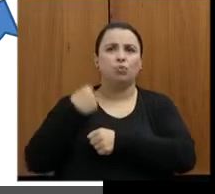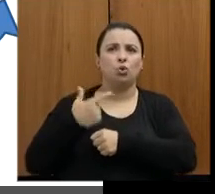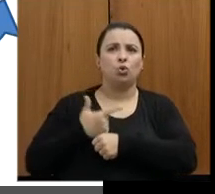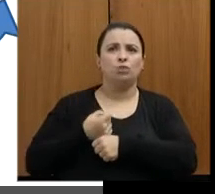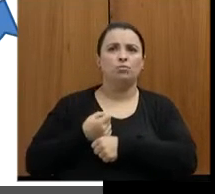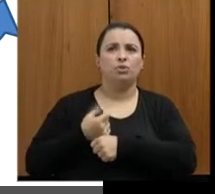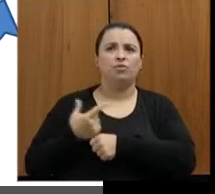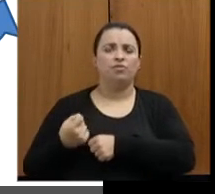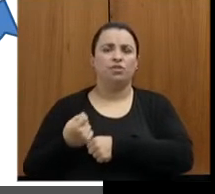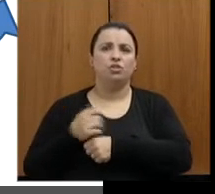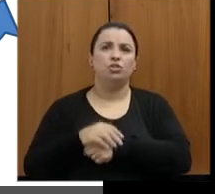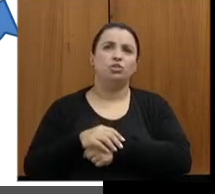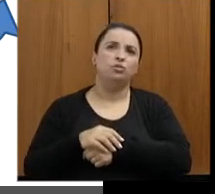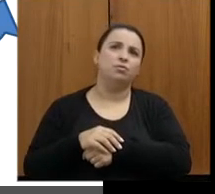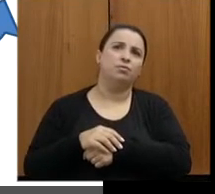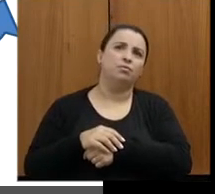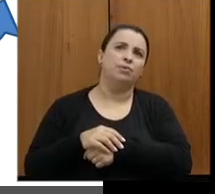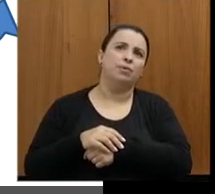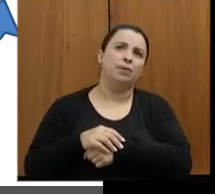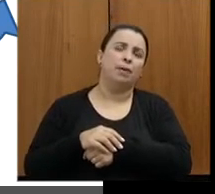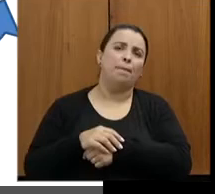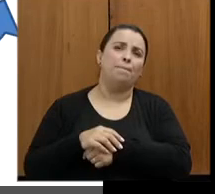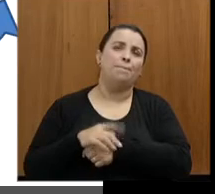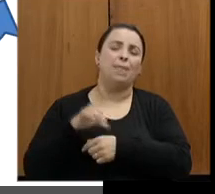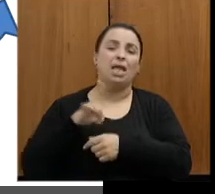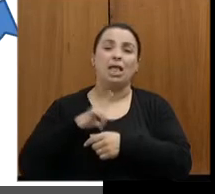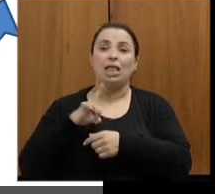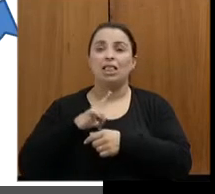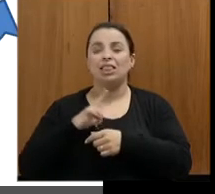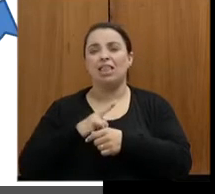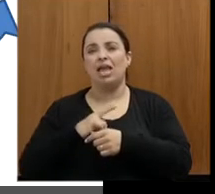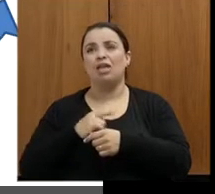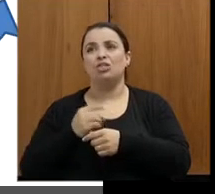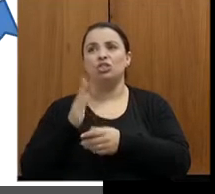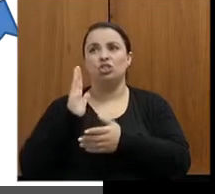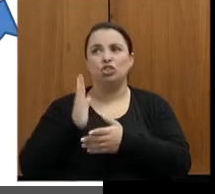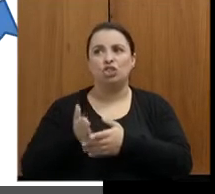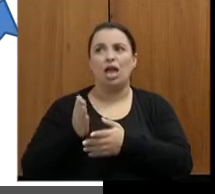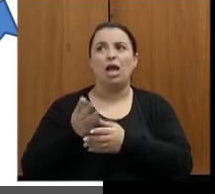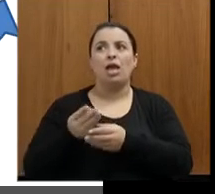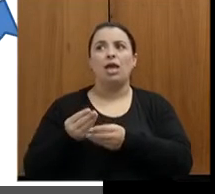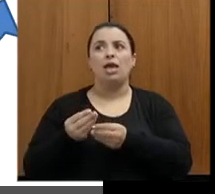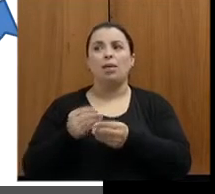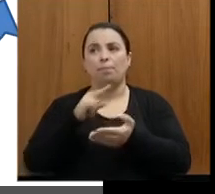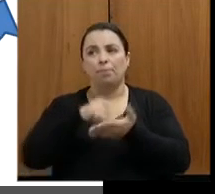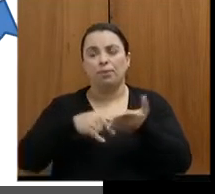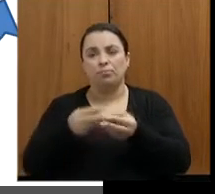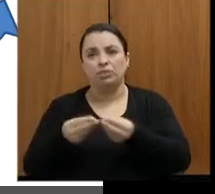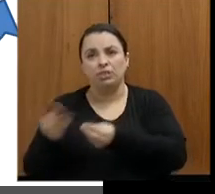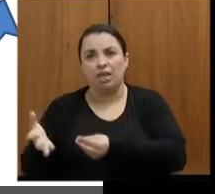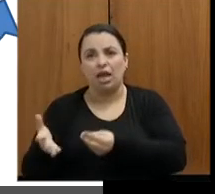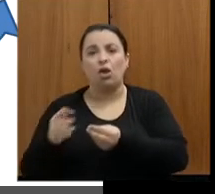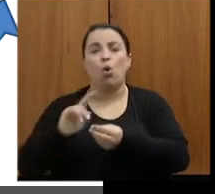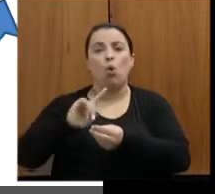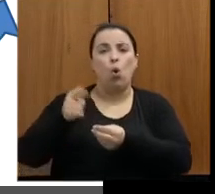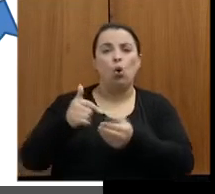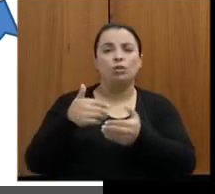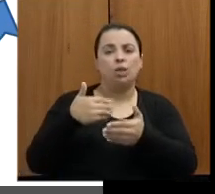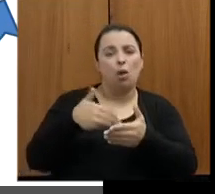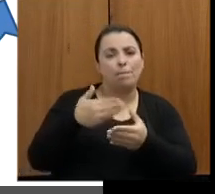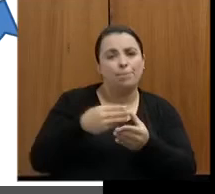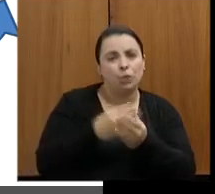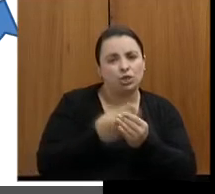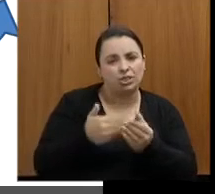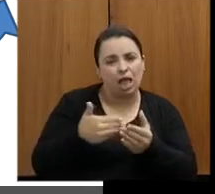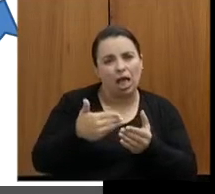Total de Paba, entre os entregues, os que estão em processamento, inclusive os que já estão até aguardando o registro em cartório,